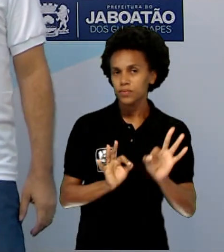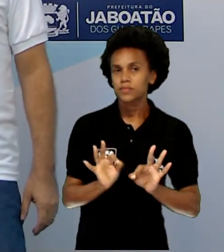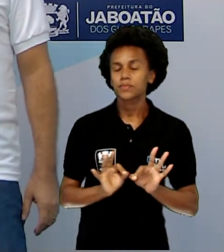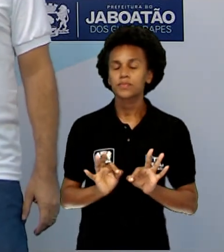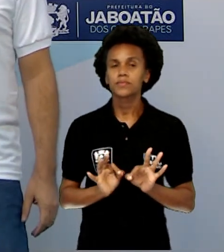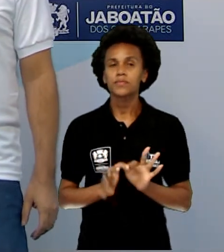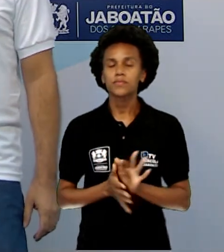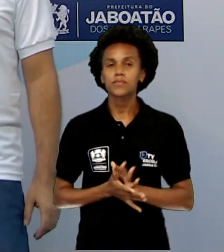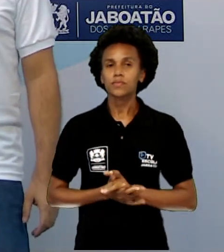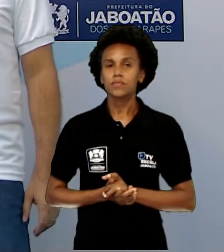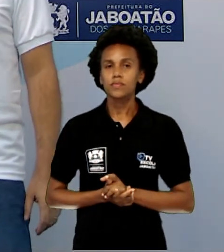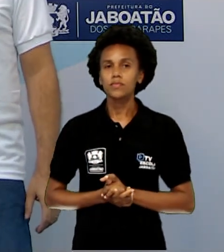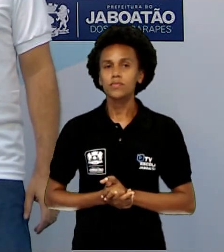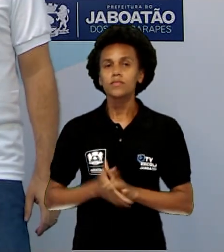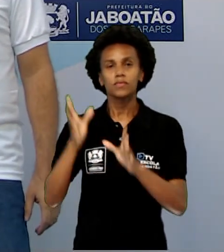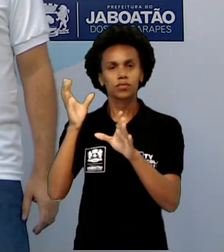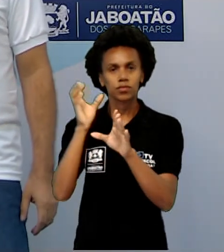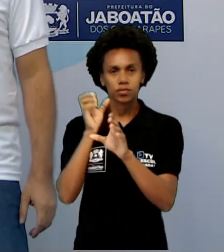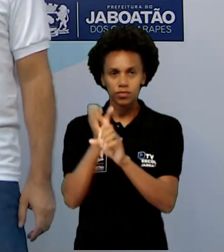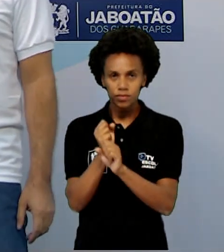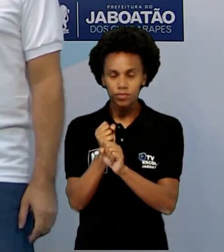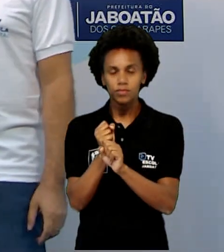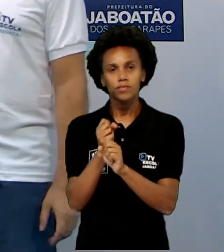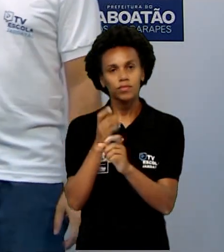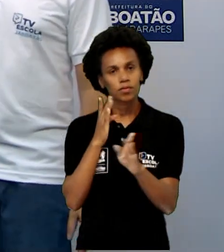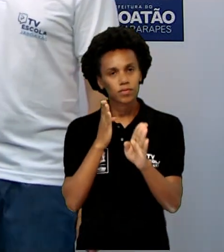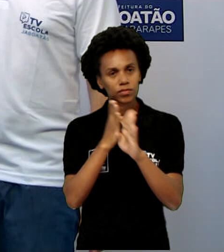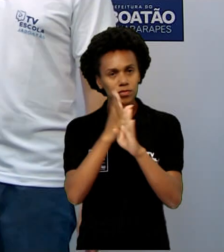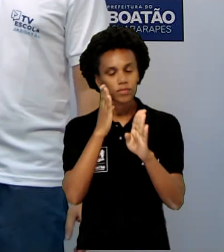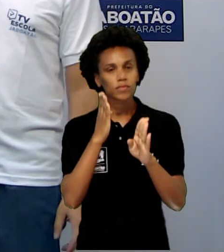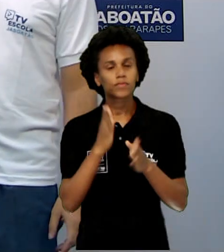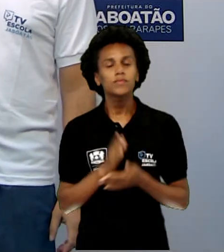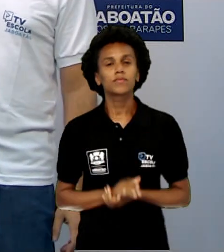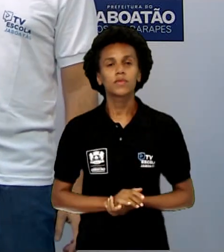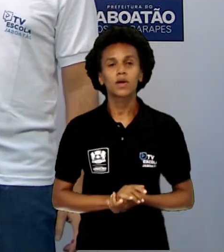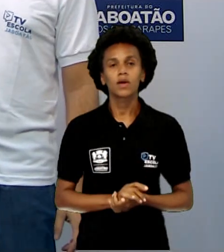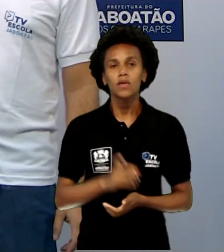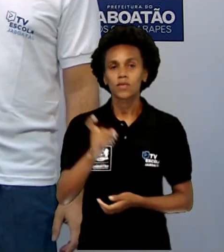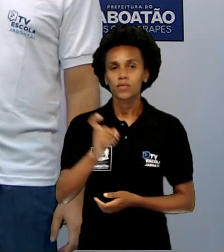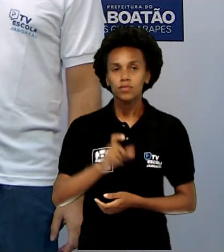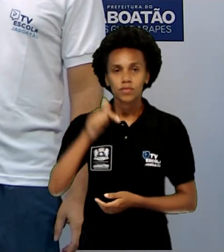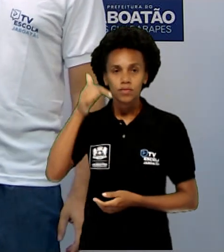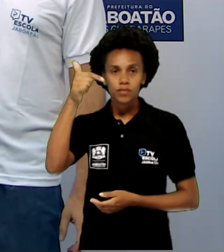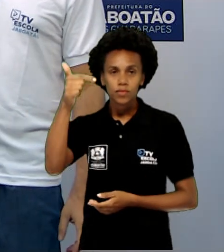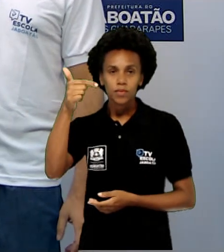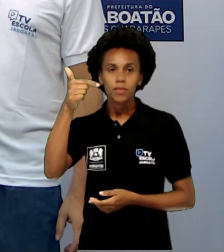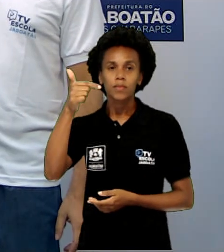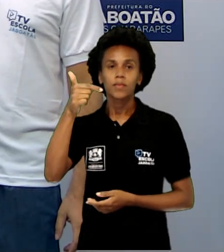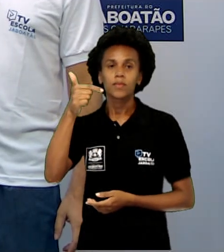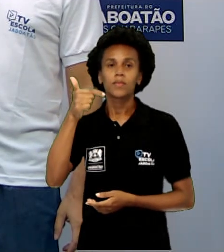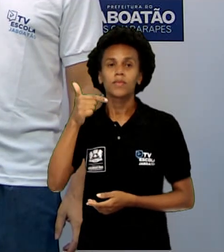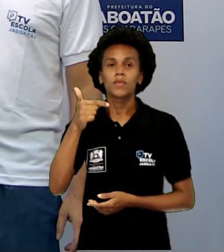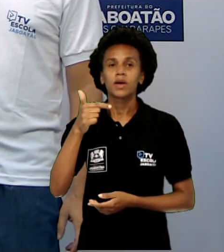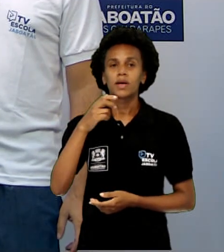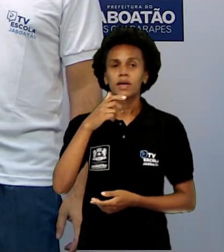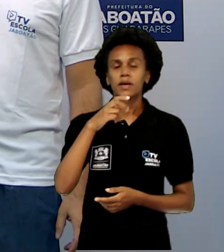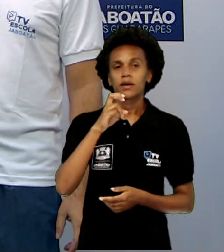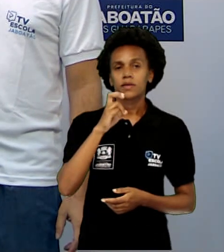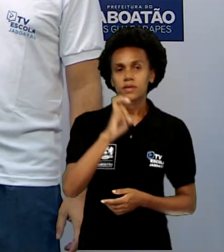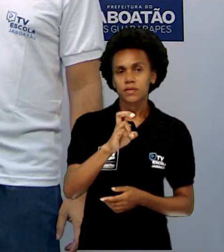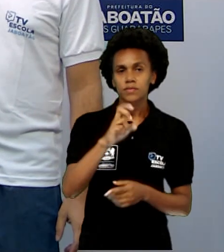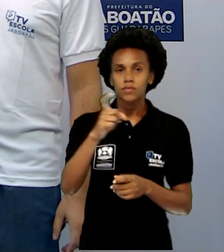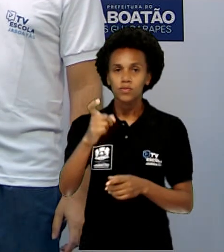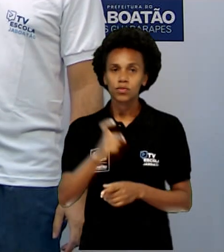mais esse resultado que a gente acabou de encontrar, eu fico com x ao quadrado. 5x menos 2x dá mais